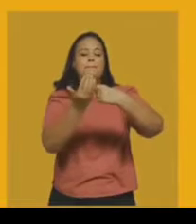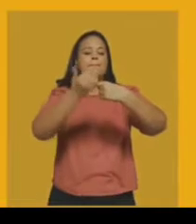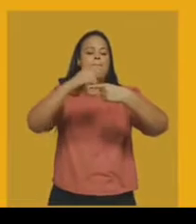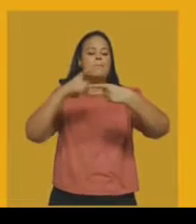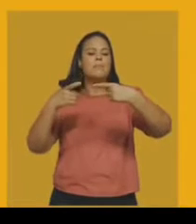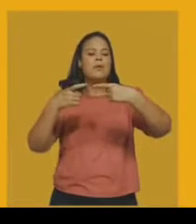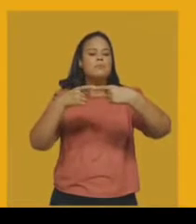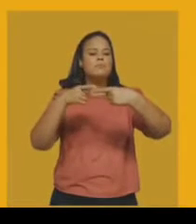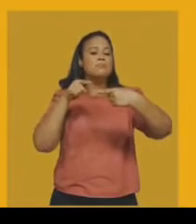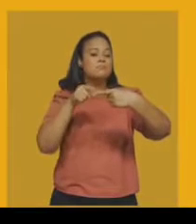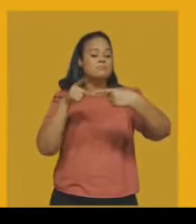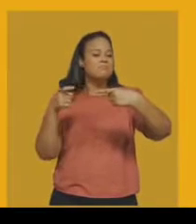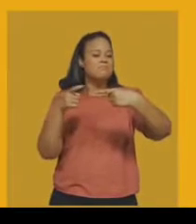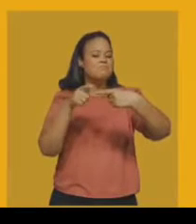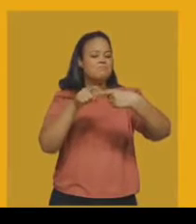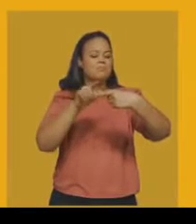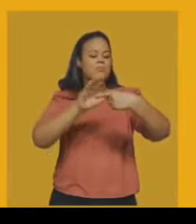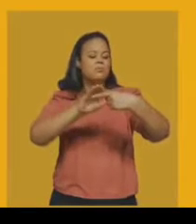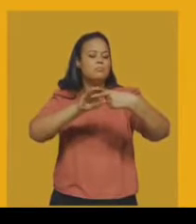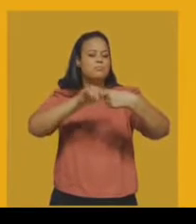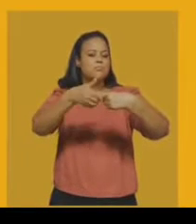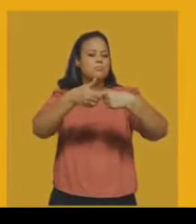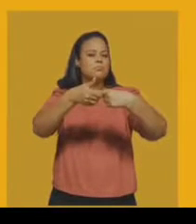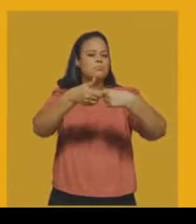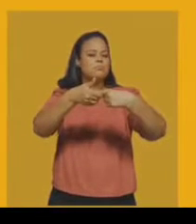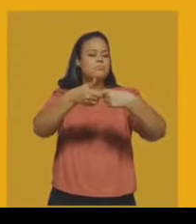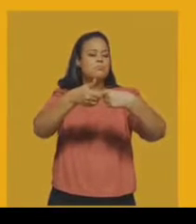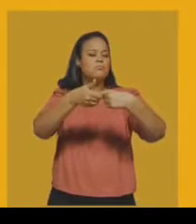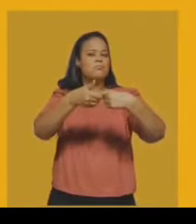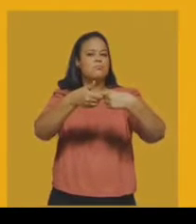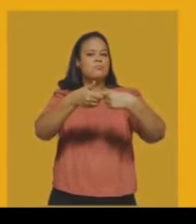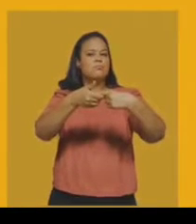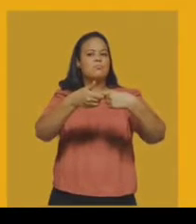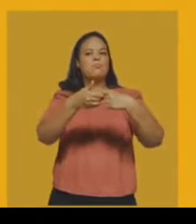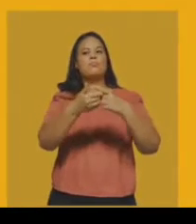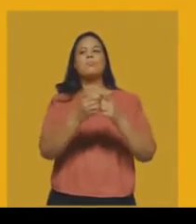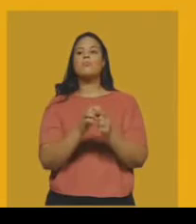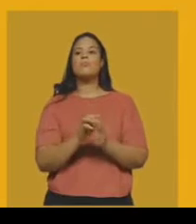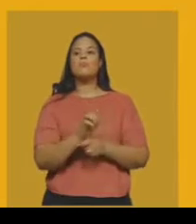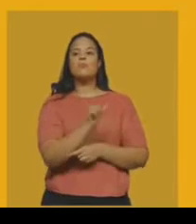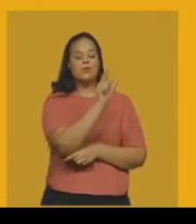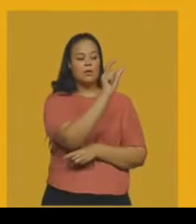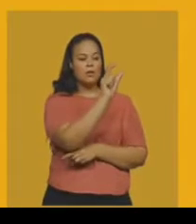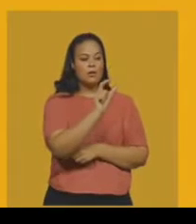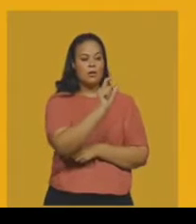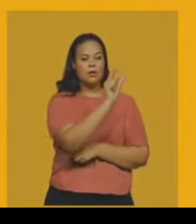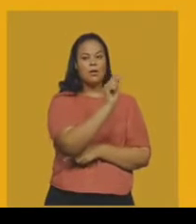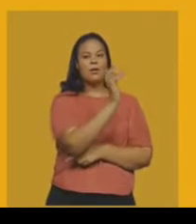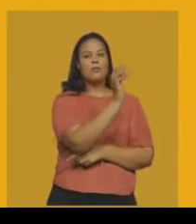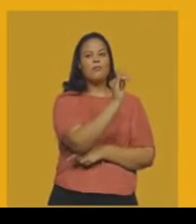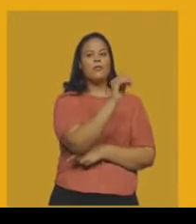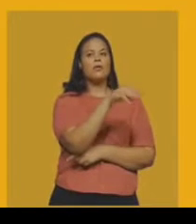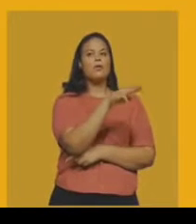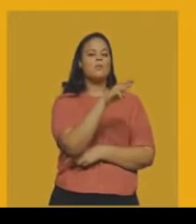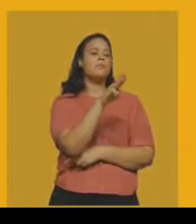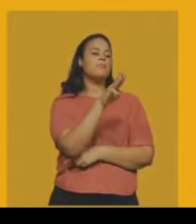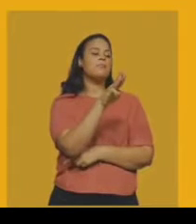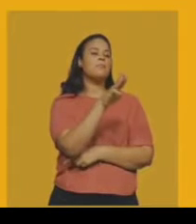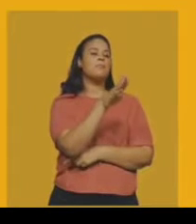no ambiente que ela está. As fímbrias, aqui, são esses, como se fossem esses pelinhos